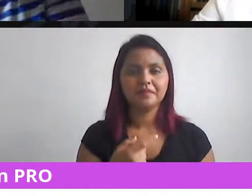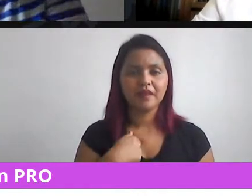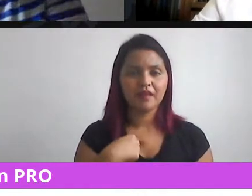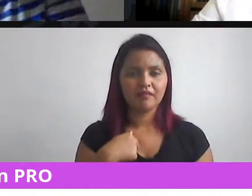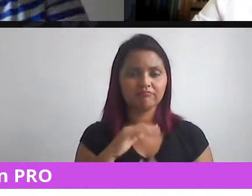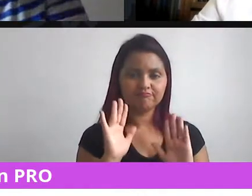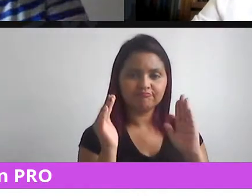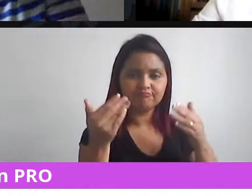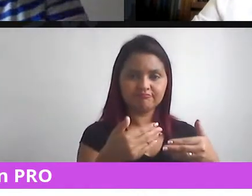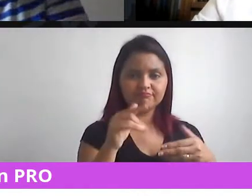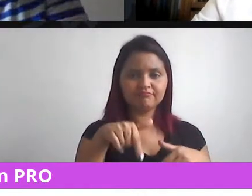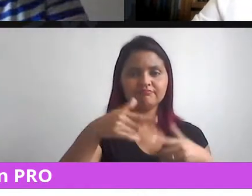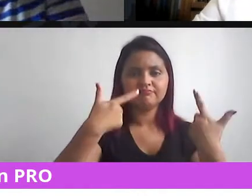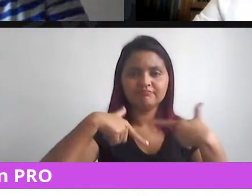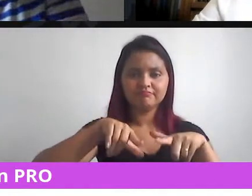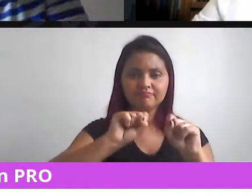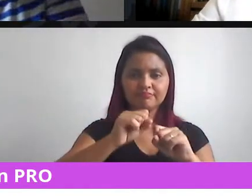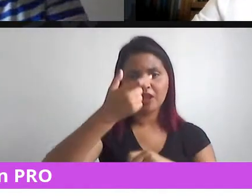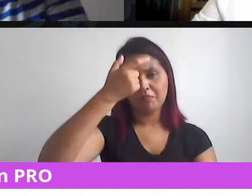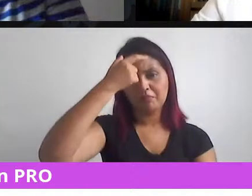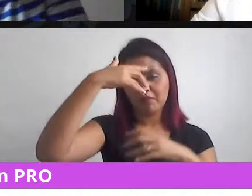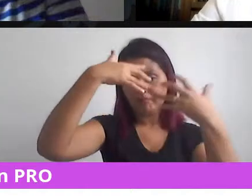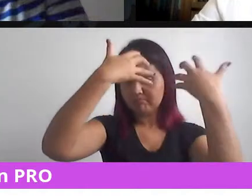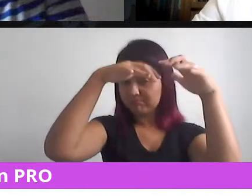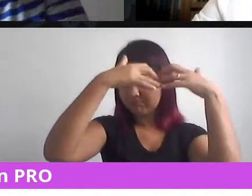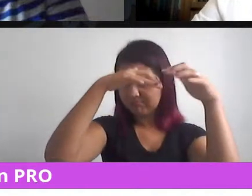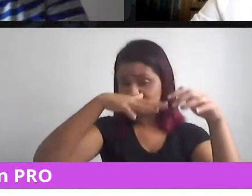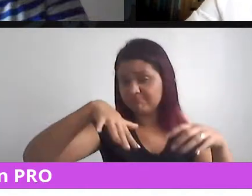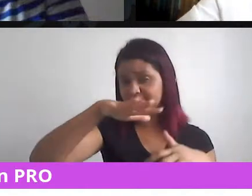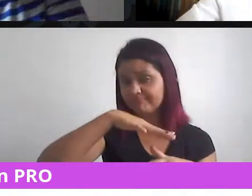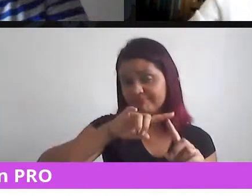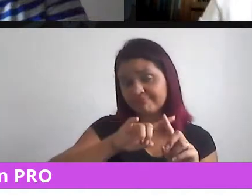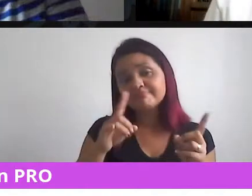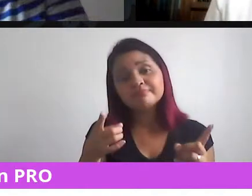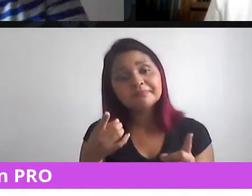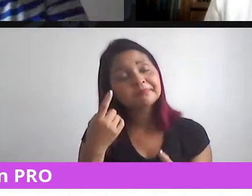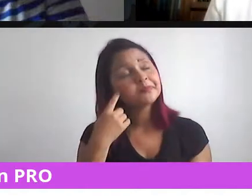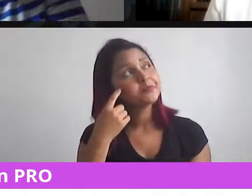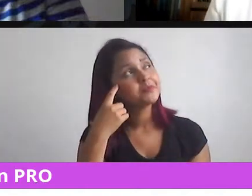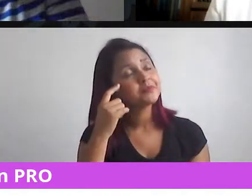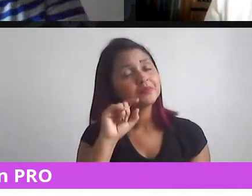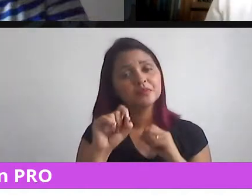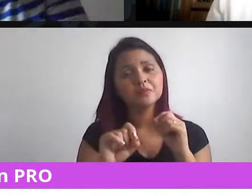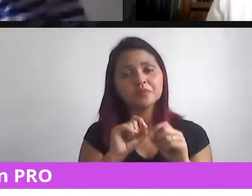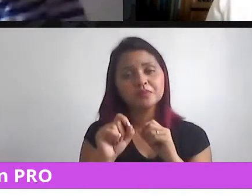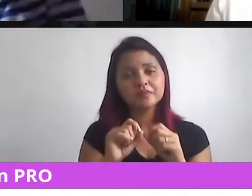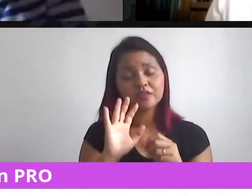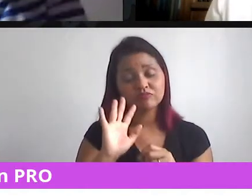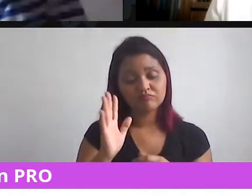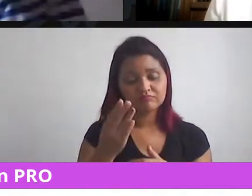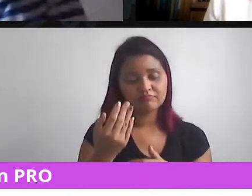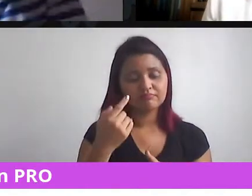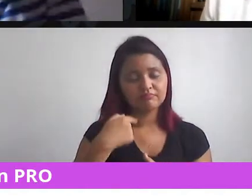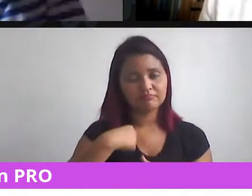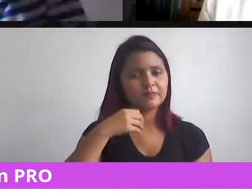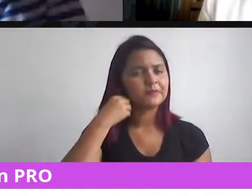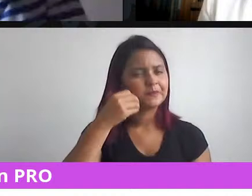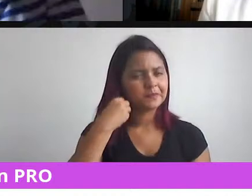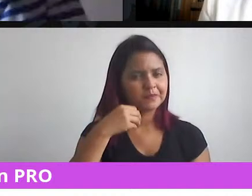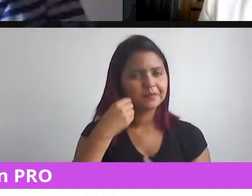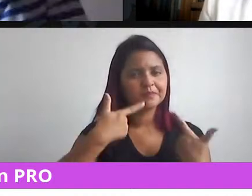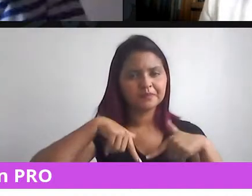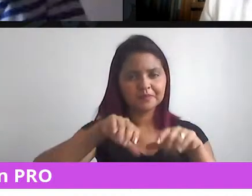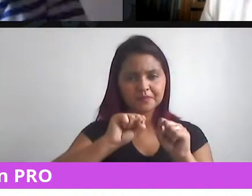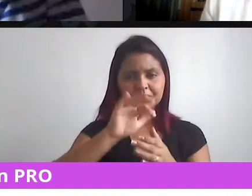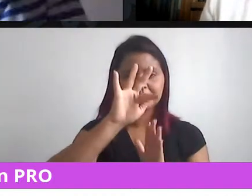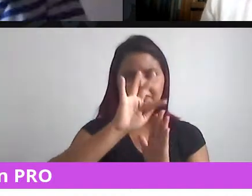especificamente de uma linguística cognitivista, né? Mas eu falaria, dentro dos meus estudos de linguística textual,